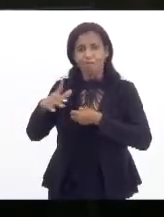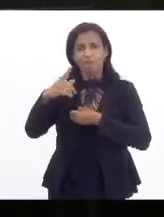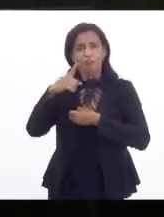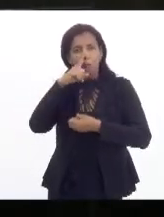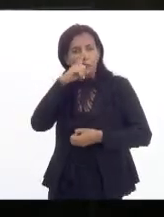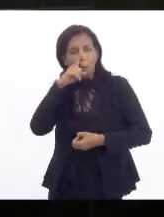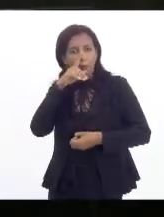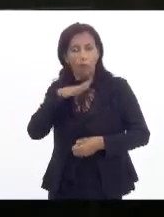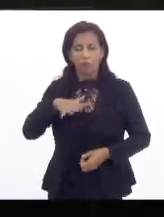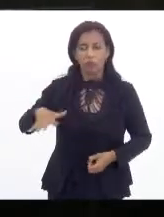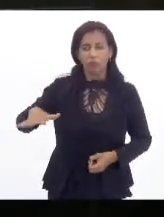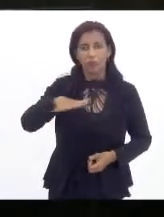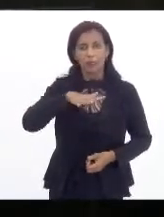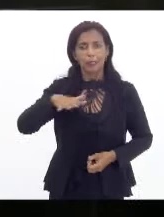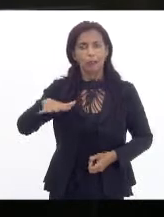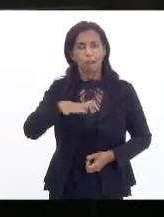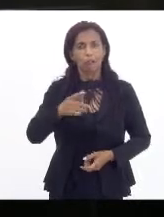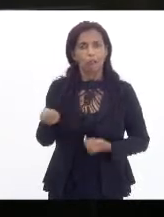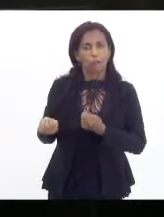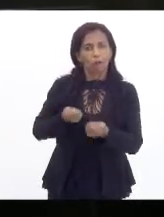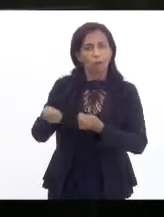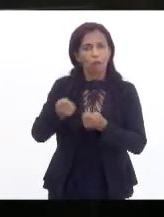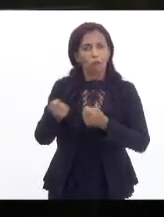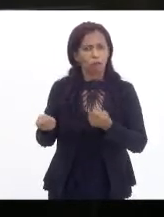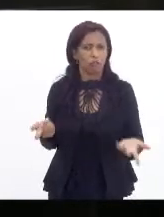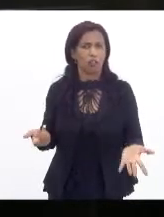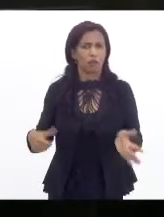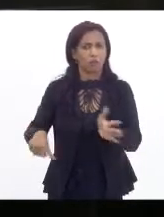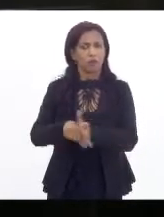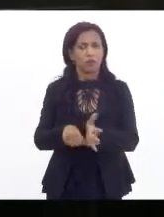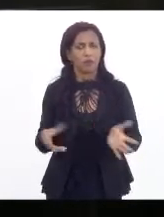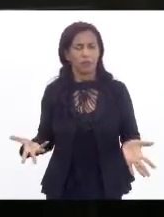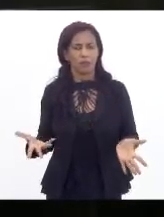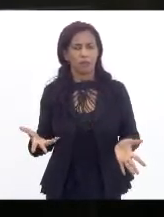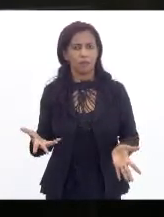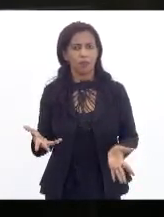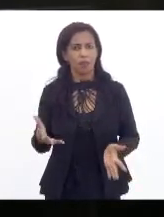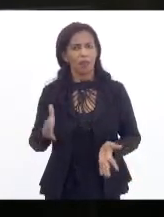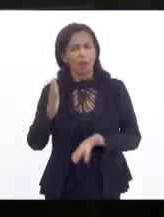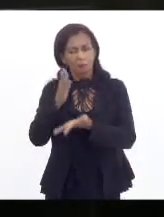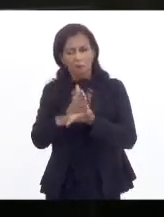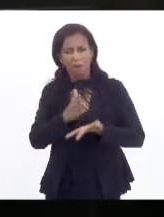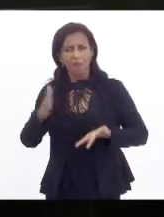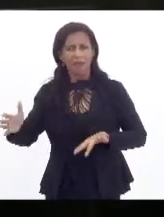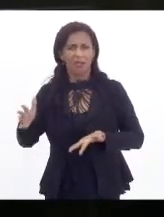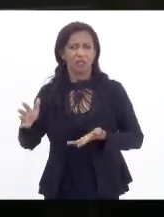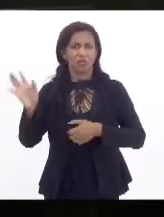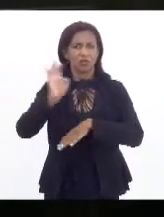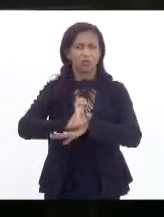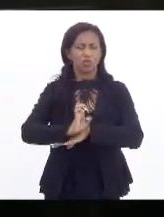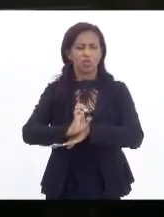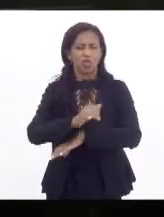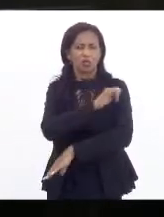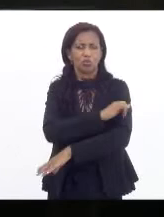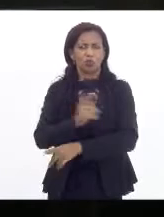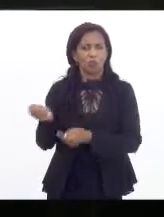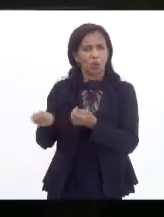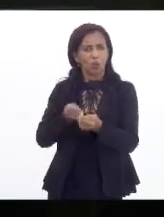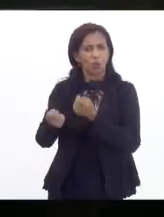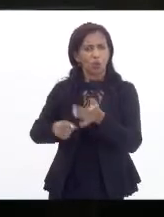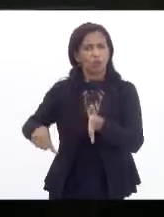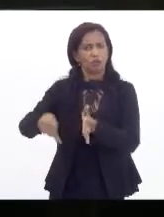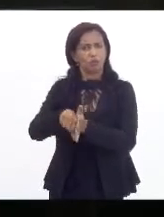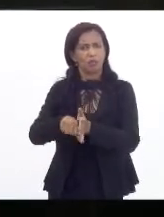maiores do território fluminense controlado pelo crime, a verdade é essa, grande boa parte do território do Rio de Janeiro começa a ser controlado pelo